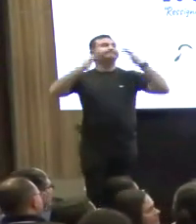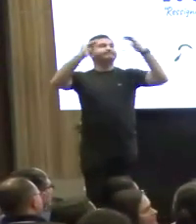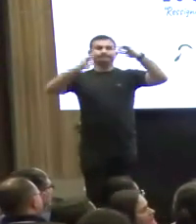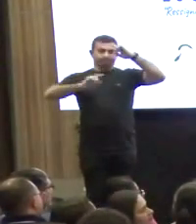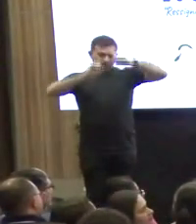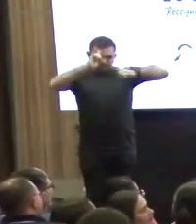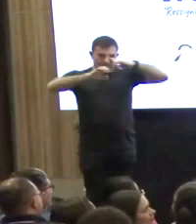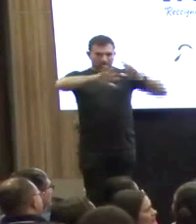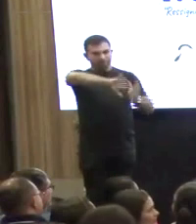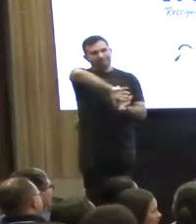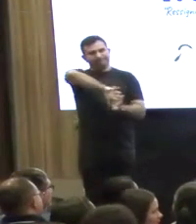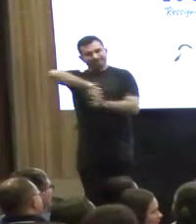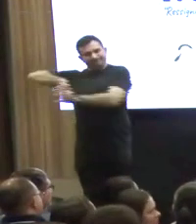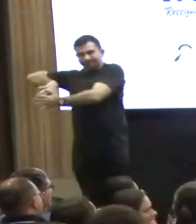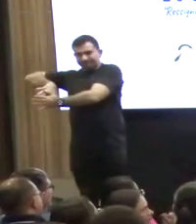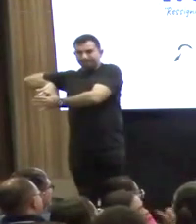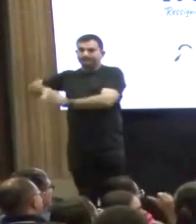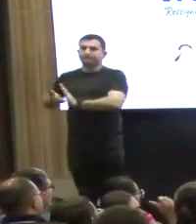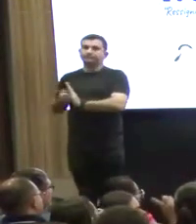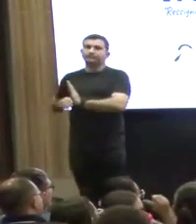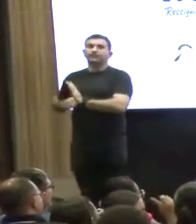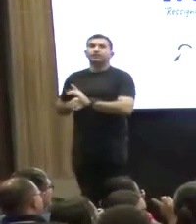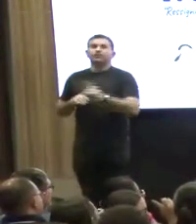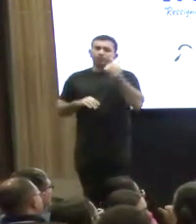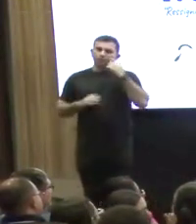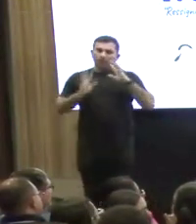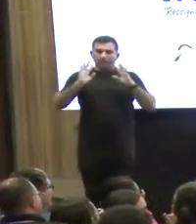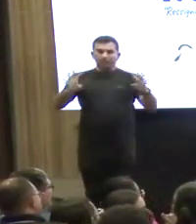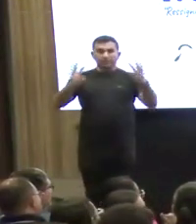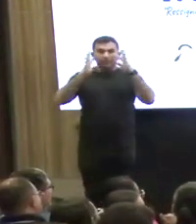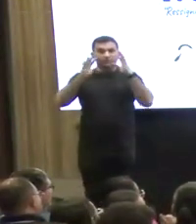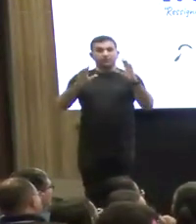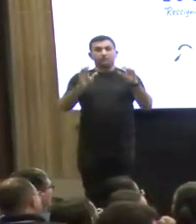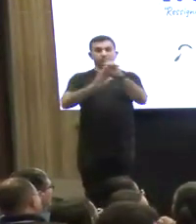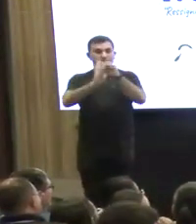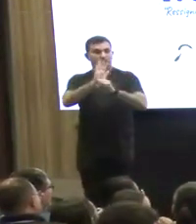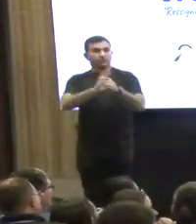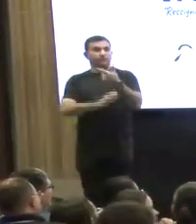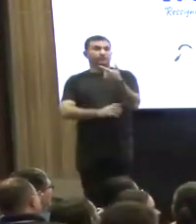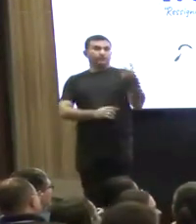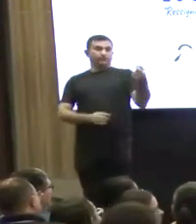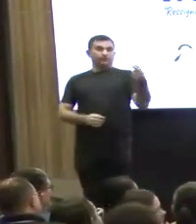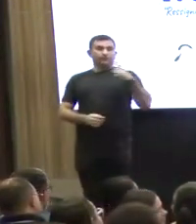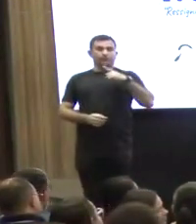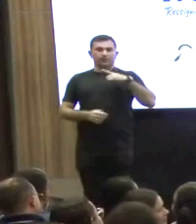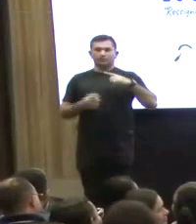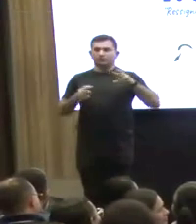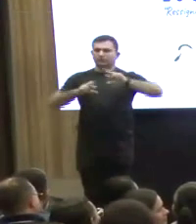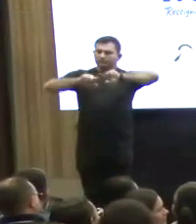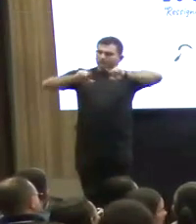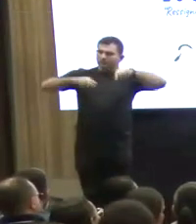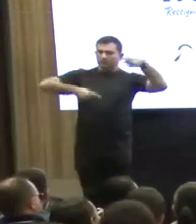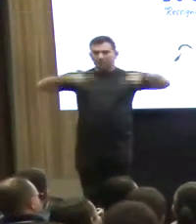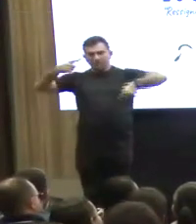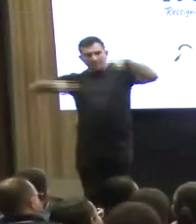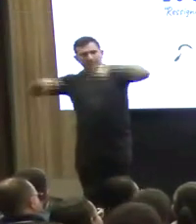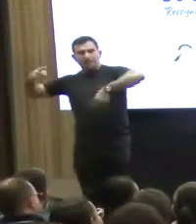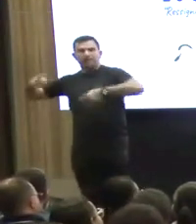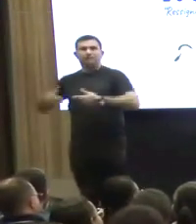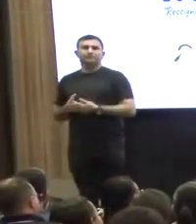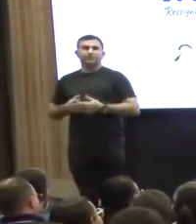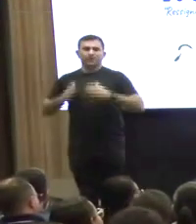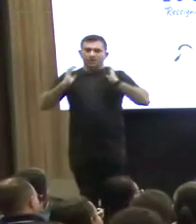e 90 do século XX para cá, em que a gente vai ter uma série de configurações no mundo de conflitos que acontecem,